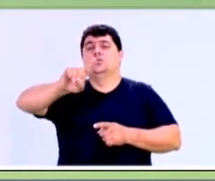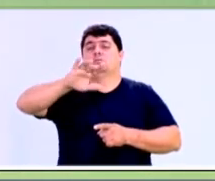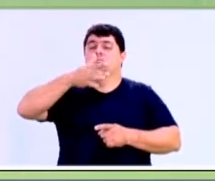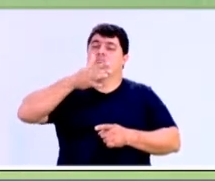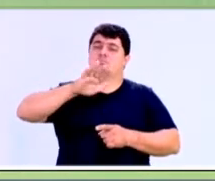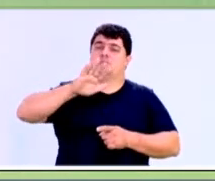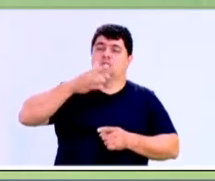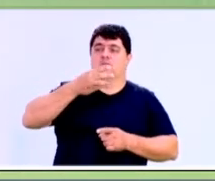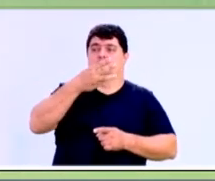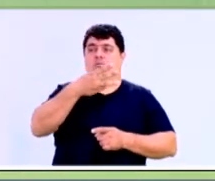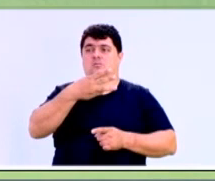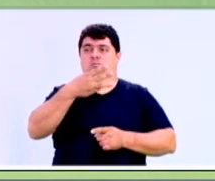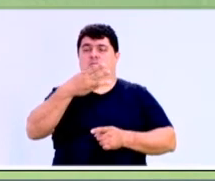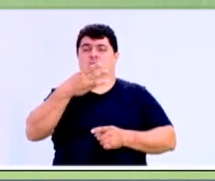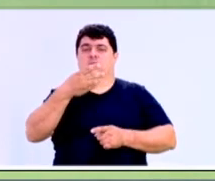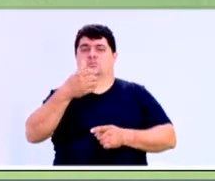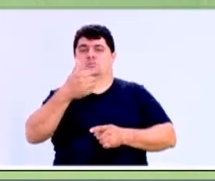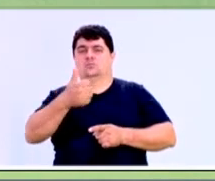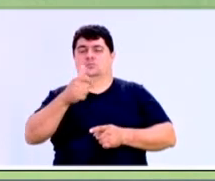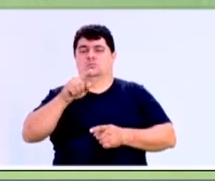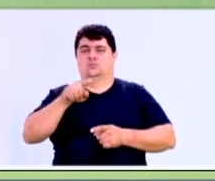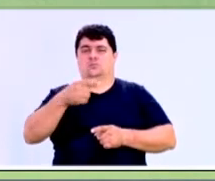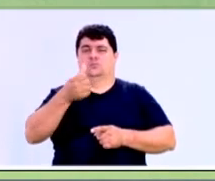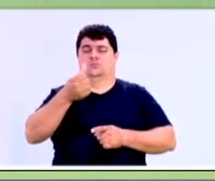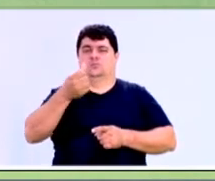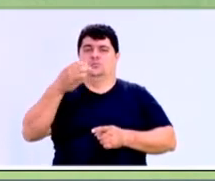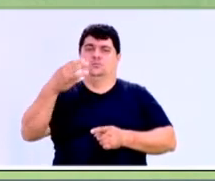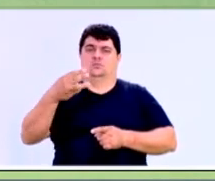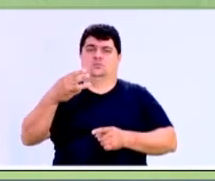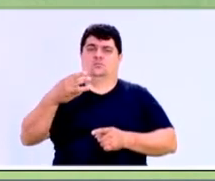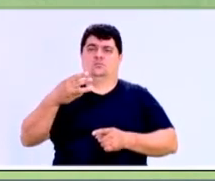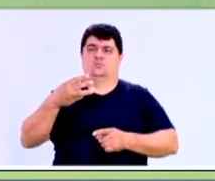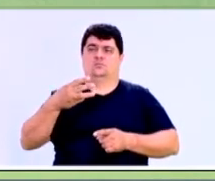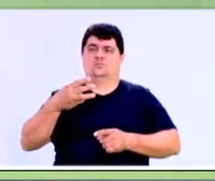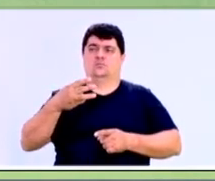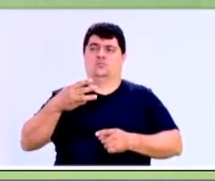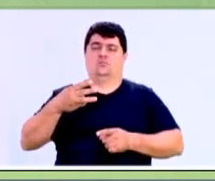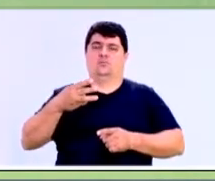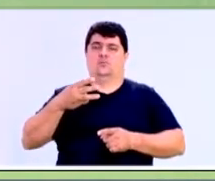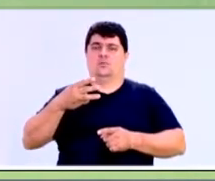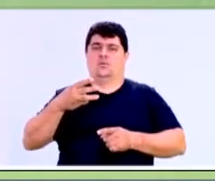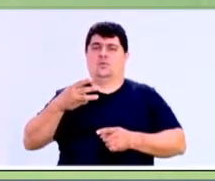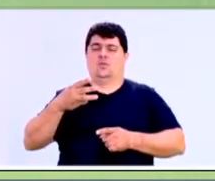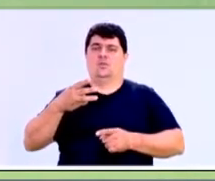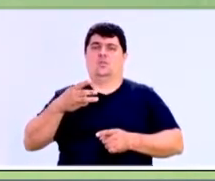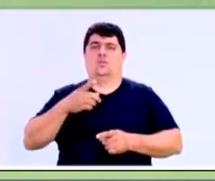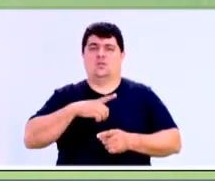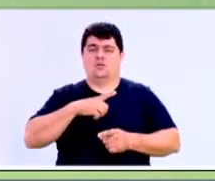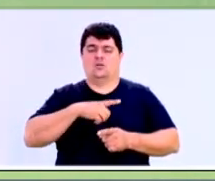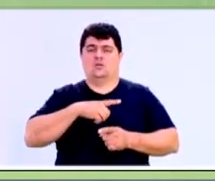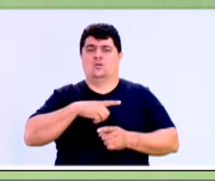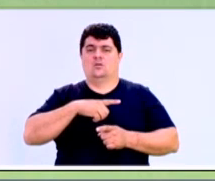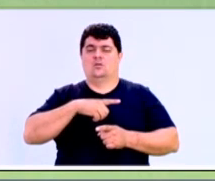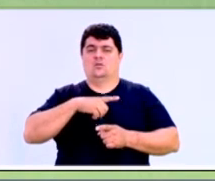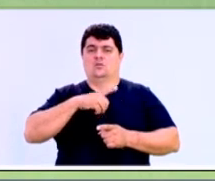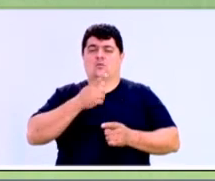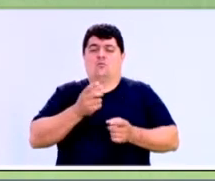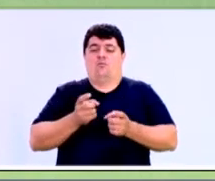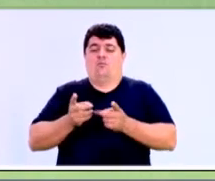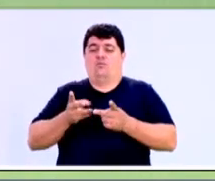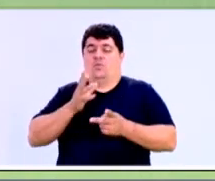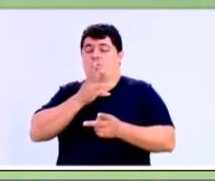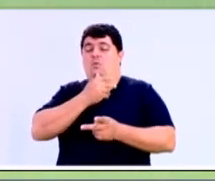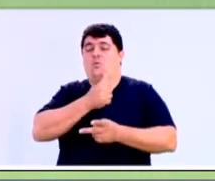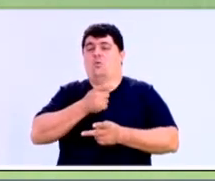da minha rotação de estoque. Quanto que o meu estoque rodou durante o período analisado,